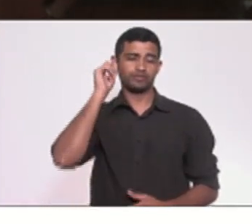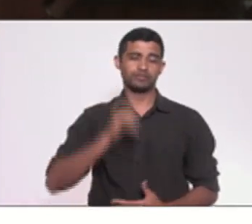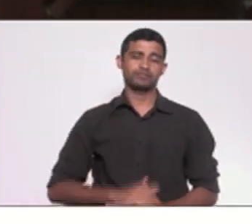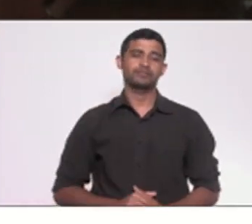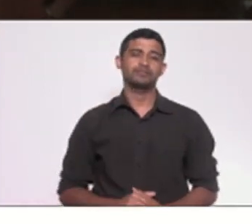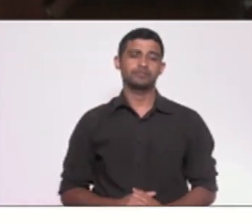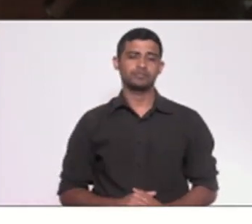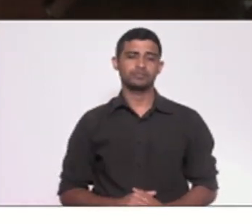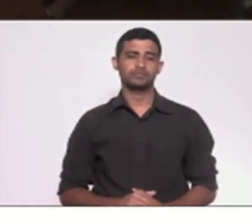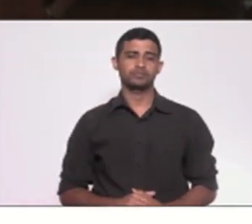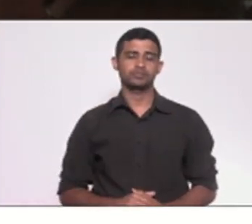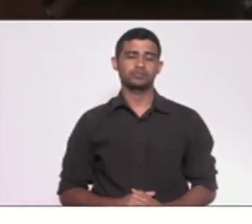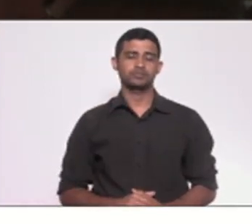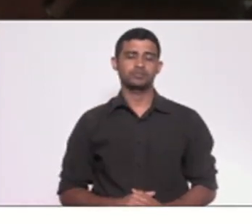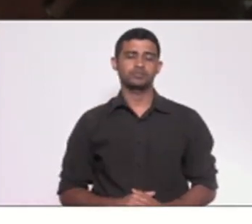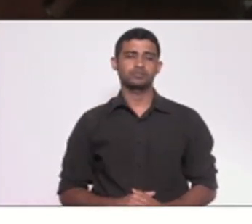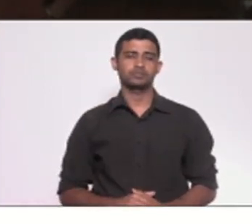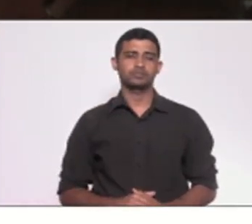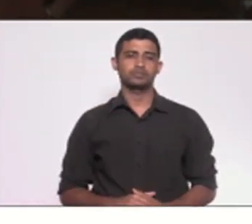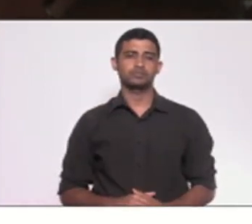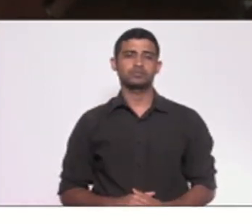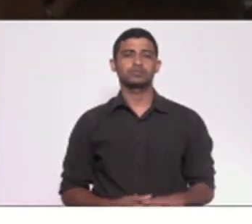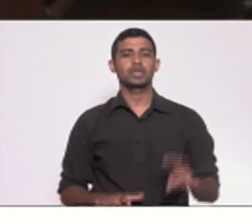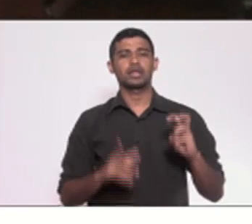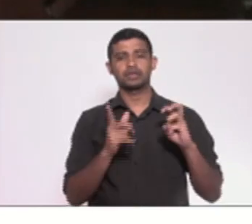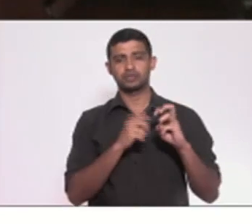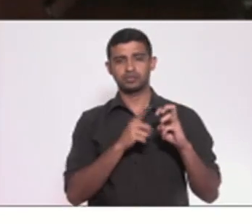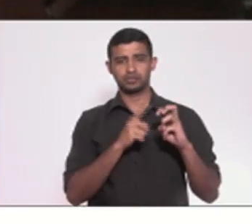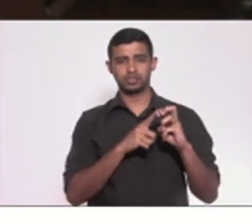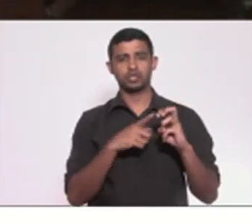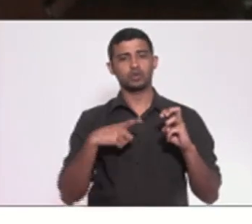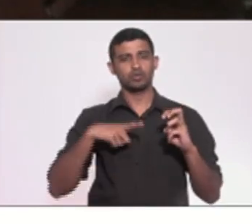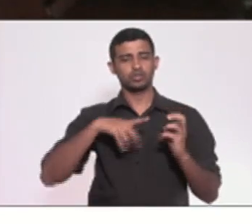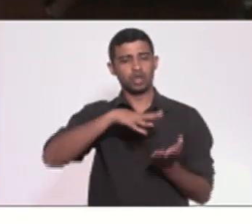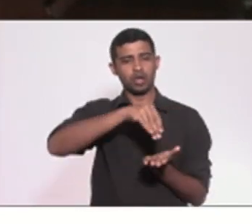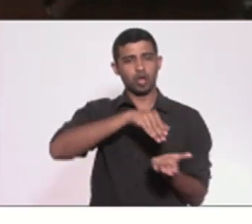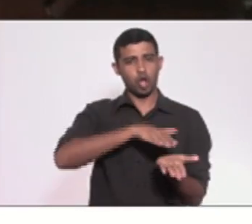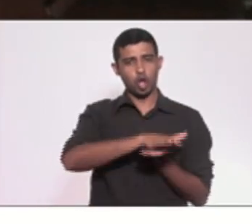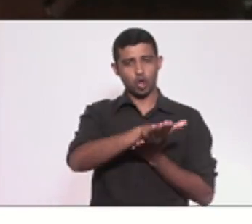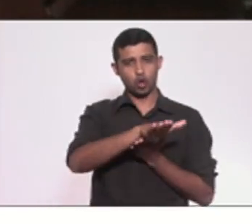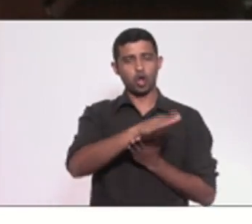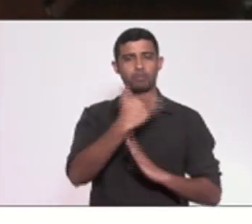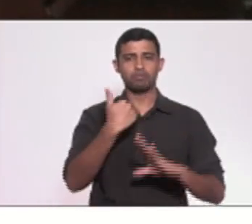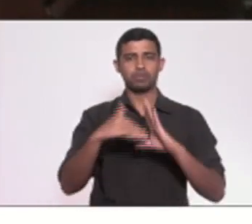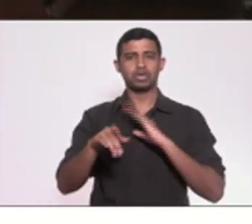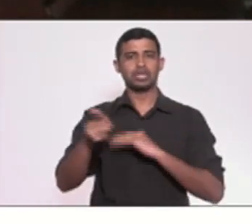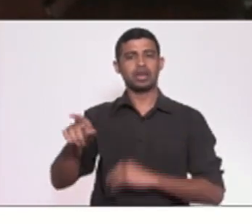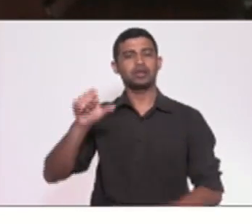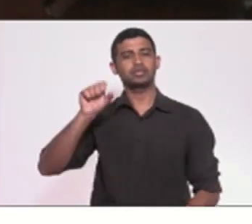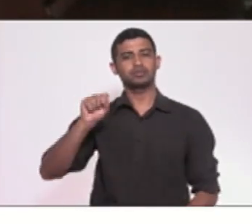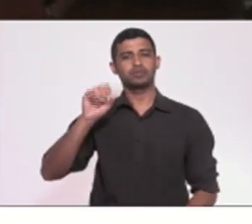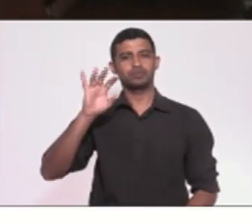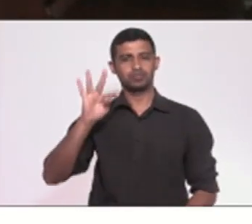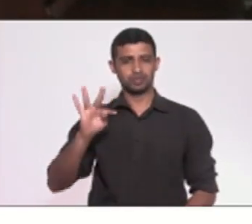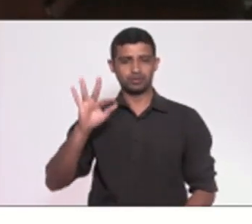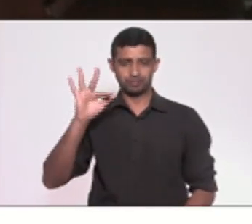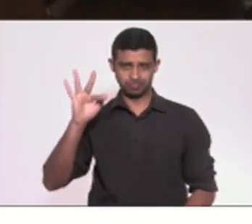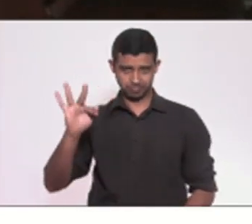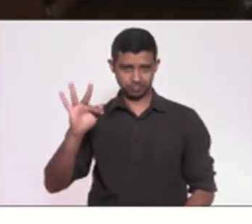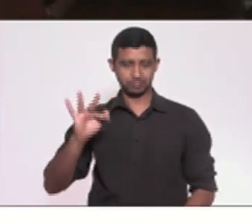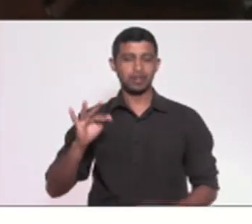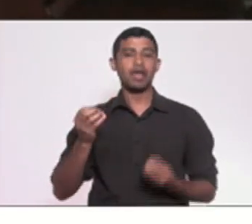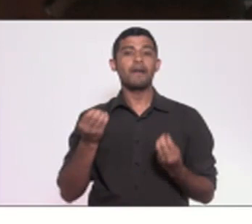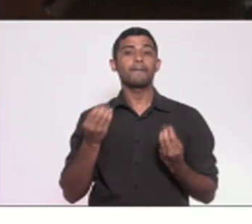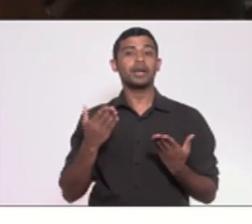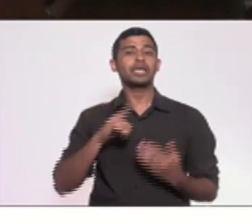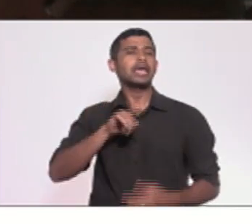32.540-RJ. 5. Seja encaminhada cópia deste procedimento ao Egrégio Supremo Tribunal Federal para que